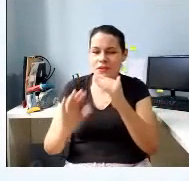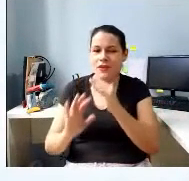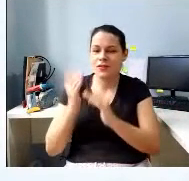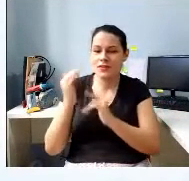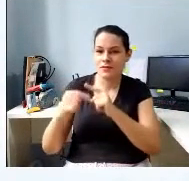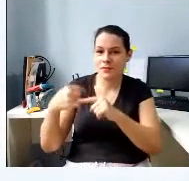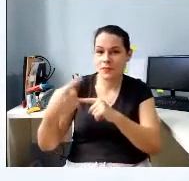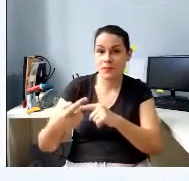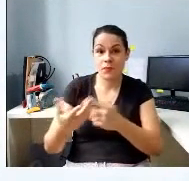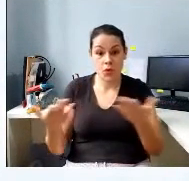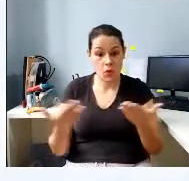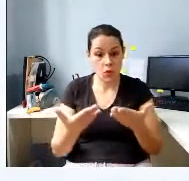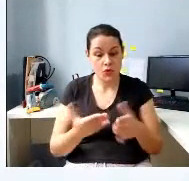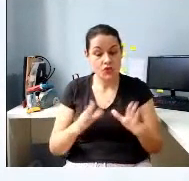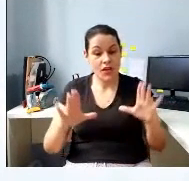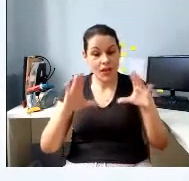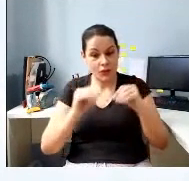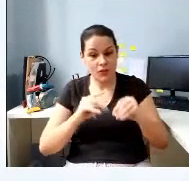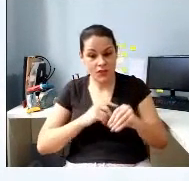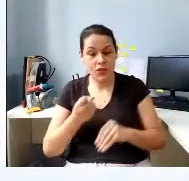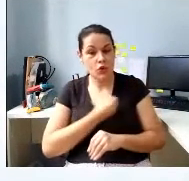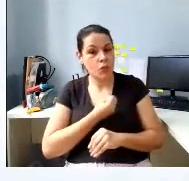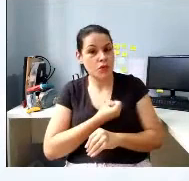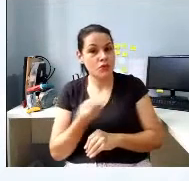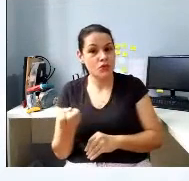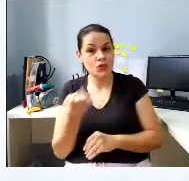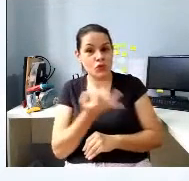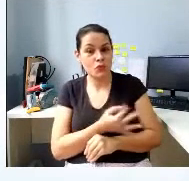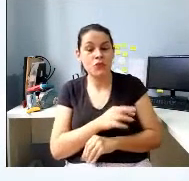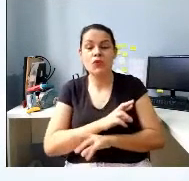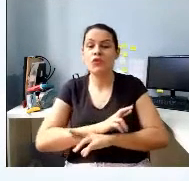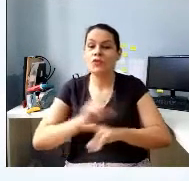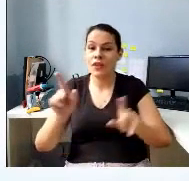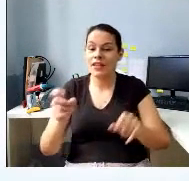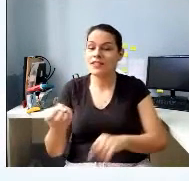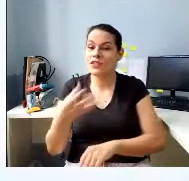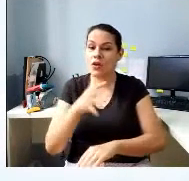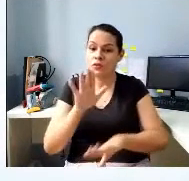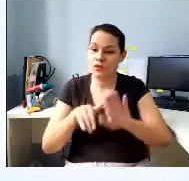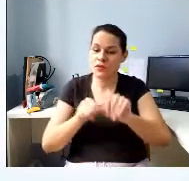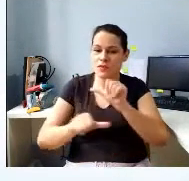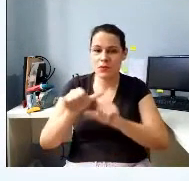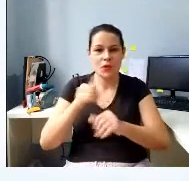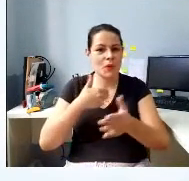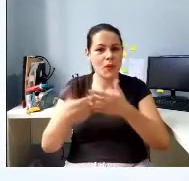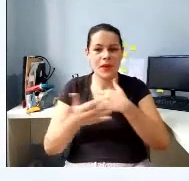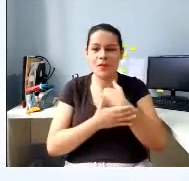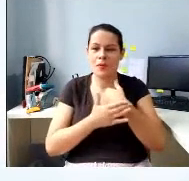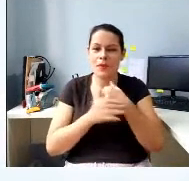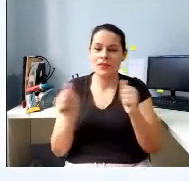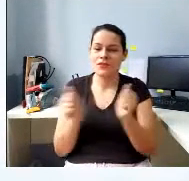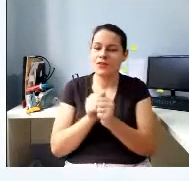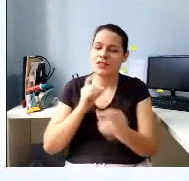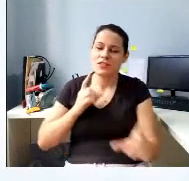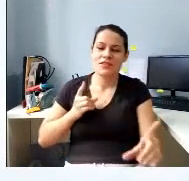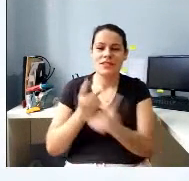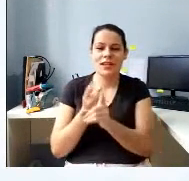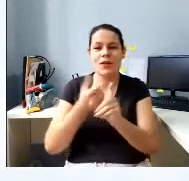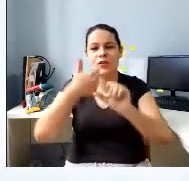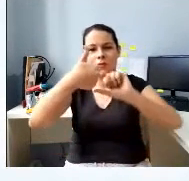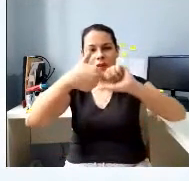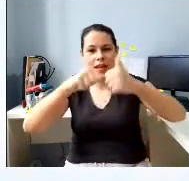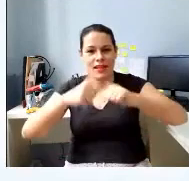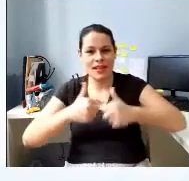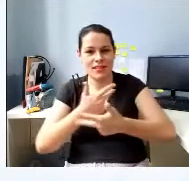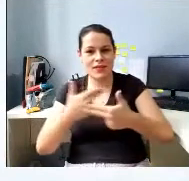do dia hoje a gente vai ter números também que talvez possa mudar alguma coisa, e a qualquer momento estaremos todos aqui novamente para analisar a